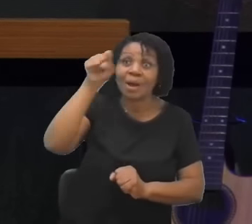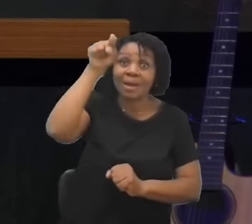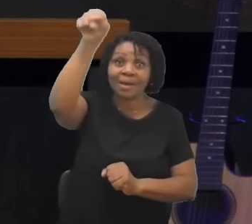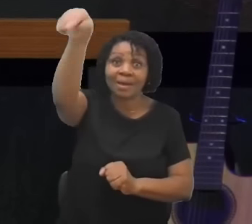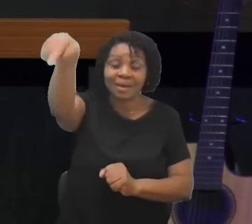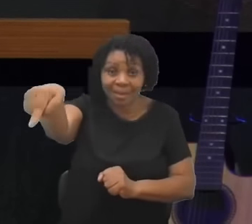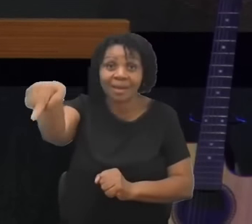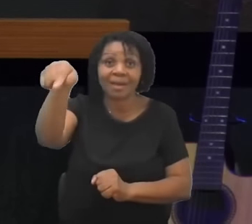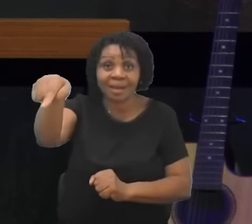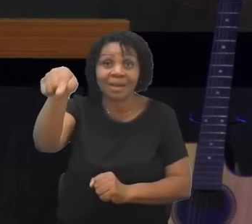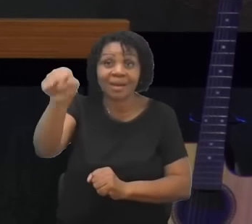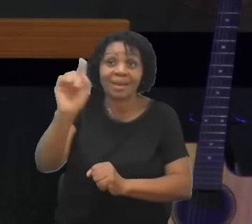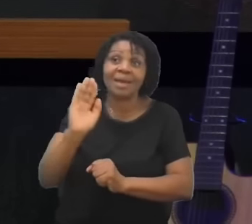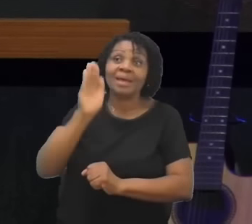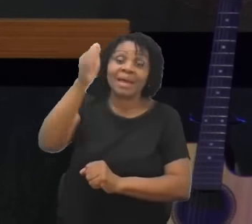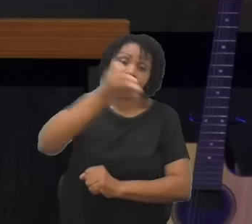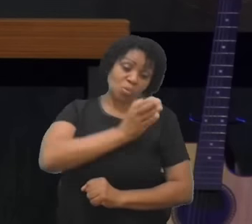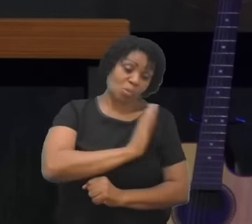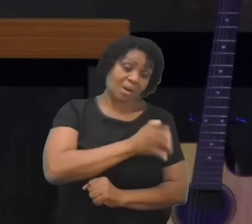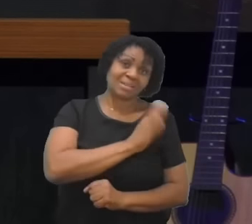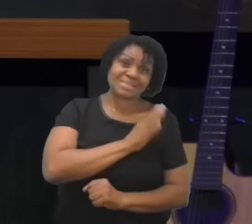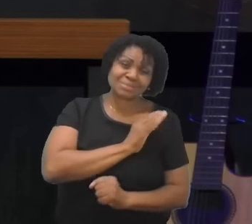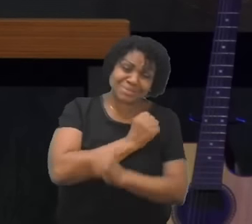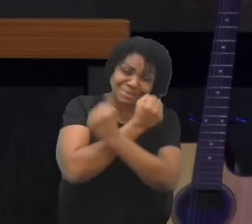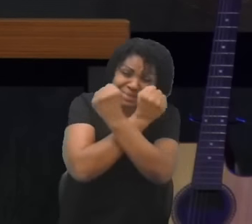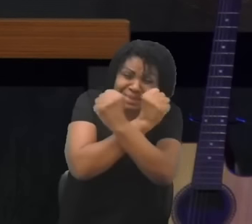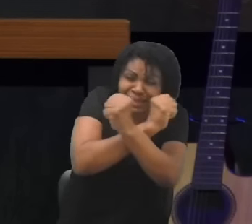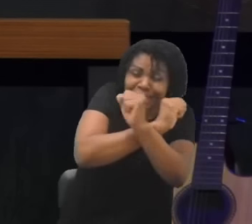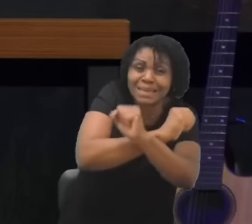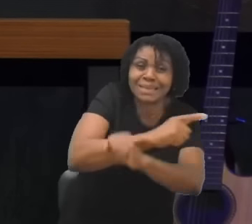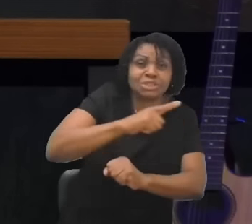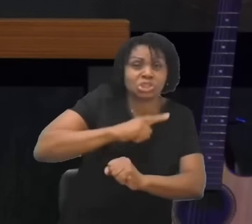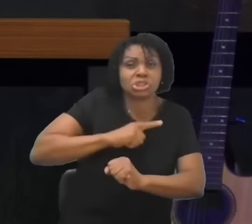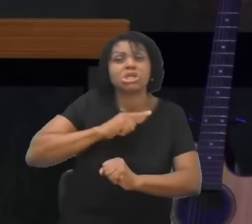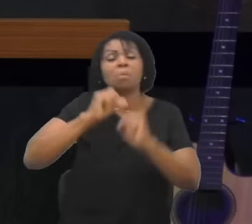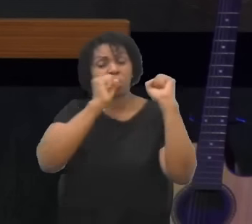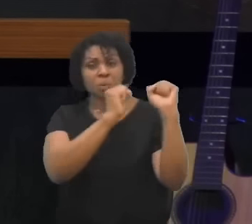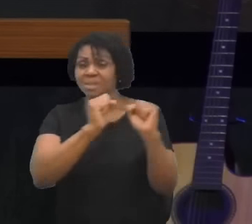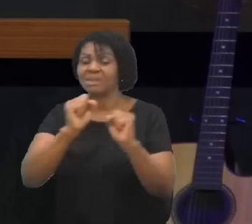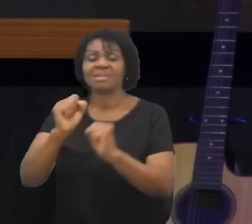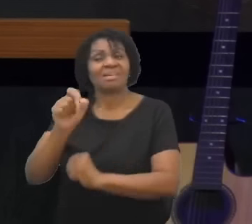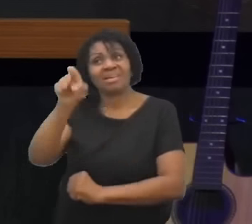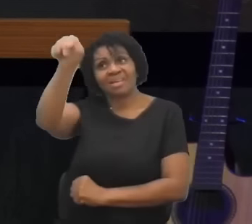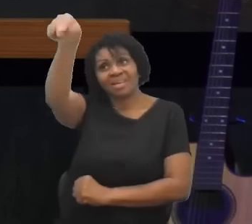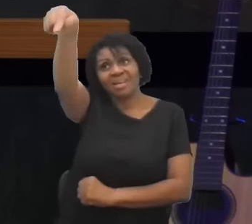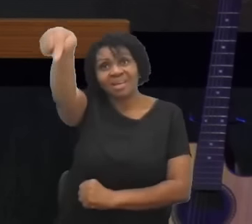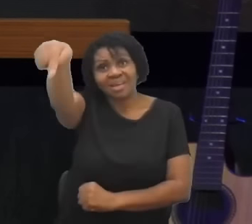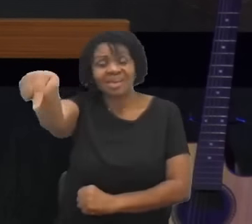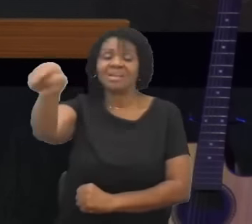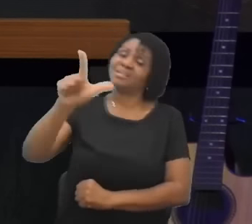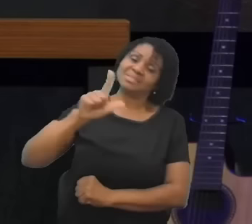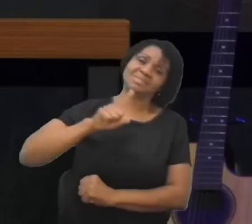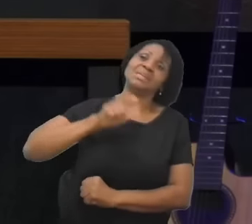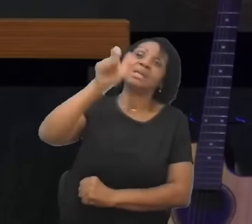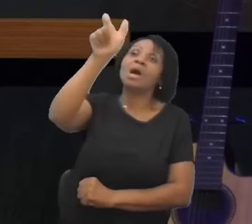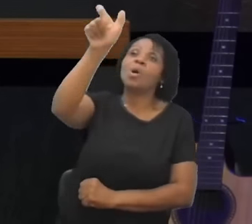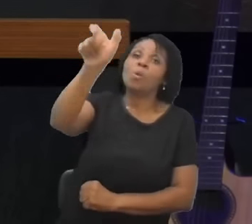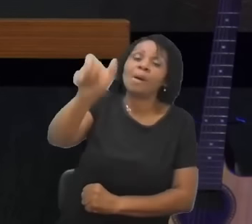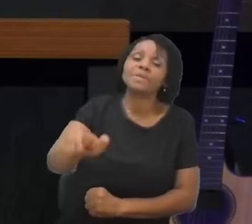homem, dentro daquele coração aprisionado tinha potencial, dentro daquele coração aprisionado